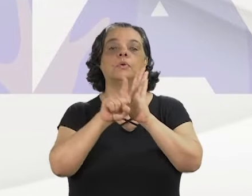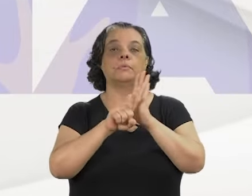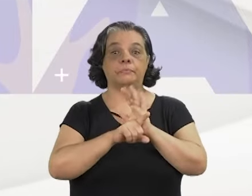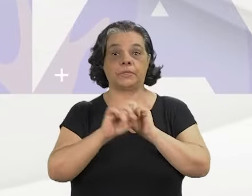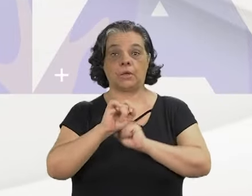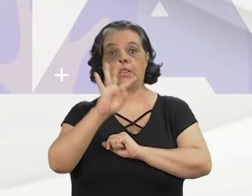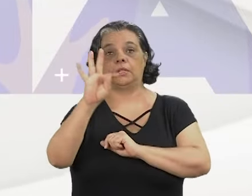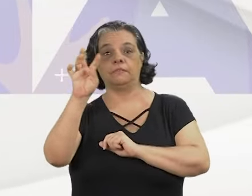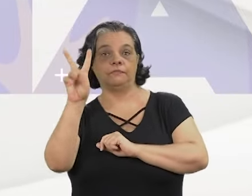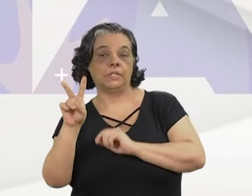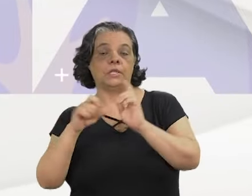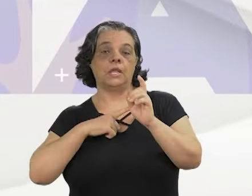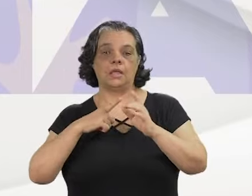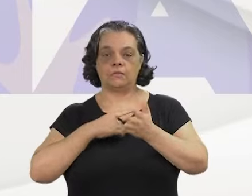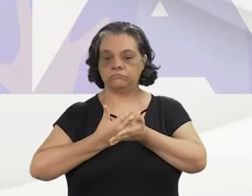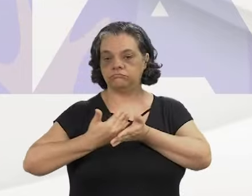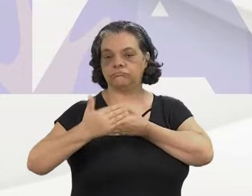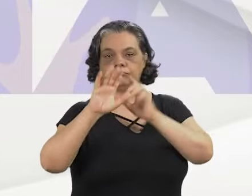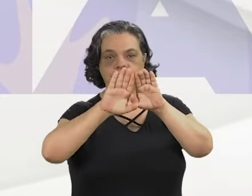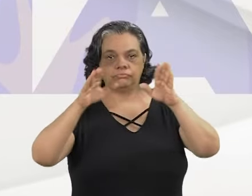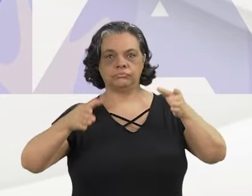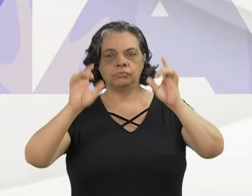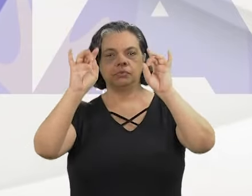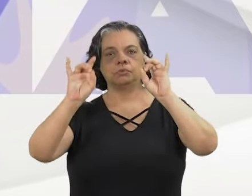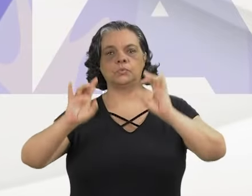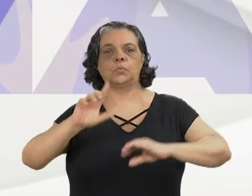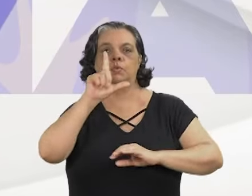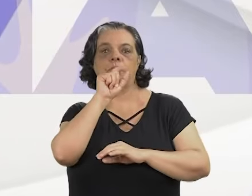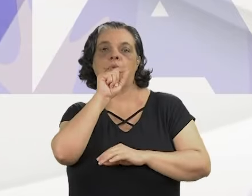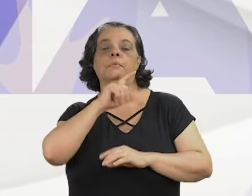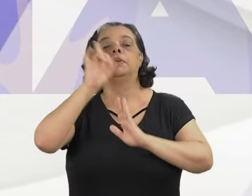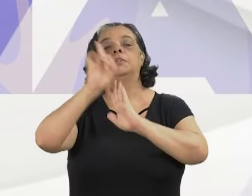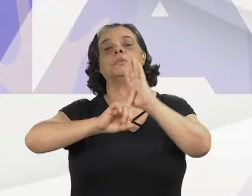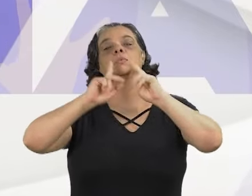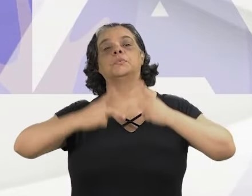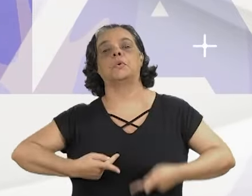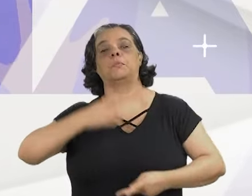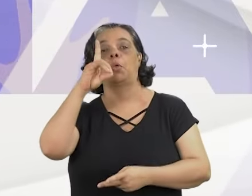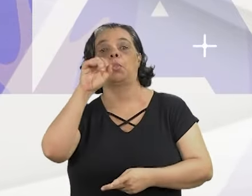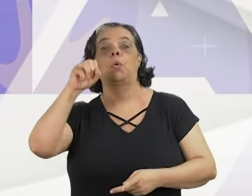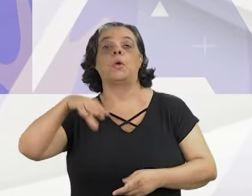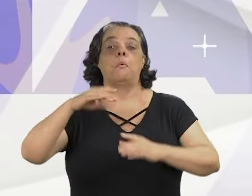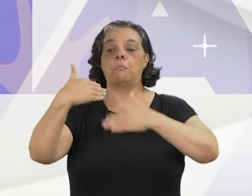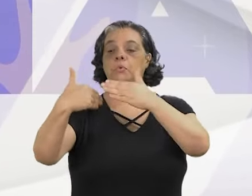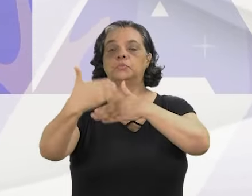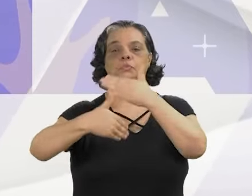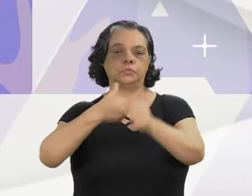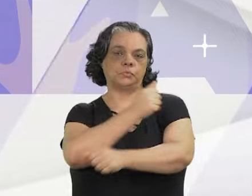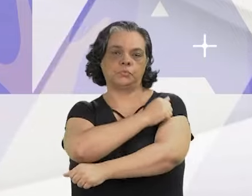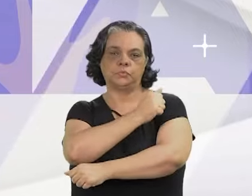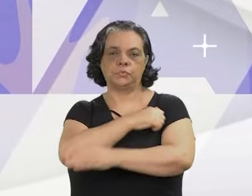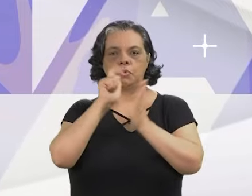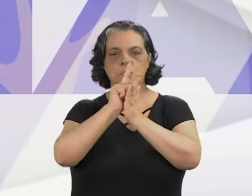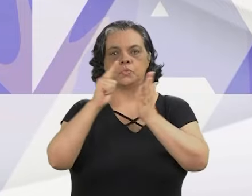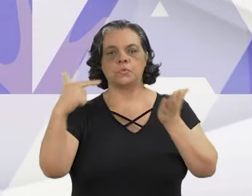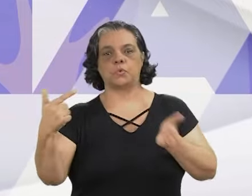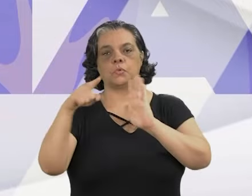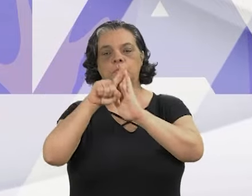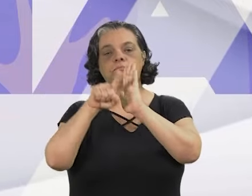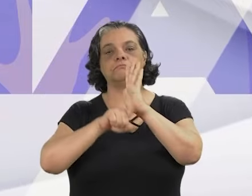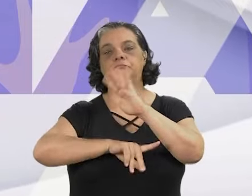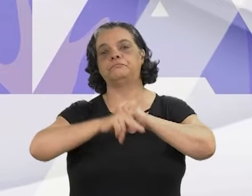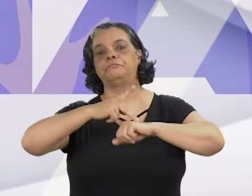TV Direitos Humanos o TV DH é uma iniciativa da cátedra Unesco nicap de direitos humanos do Elder Câmara produzid por estudantes de